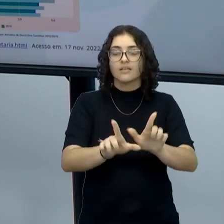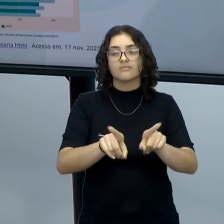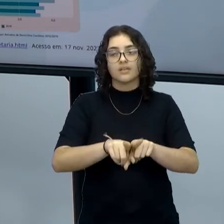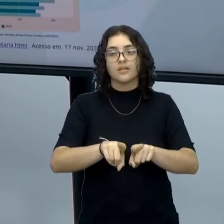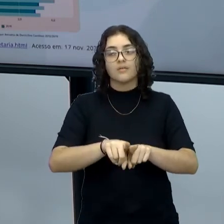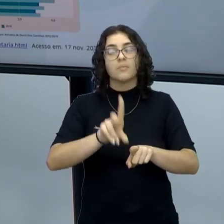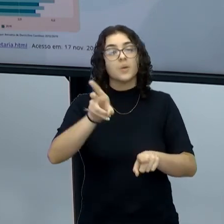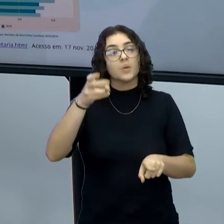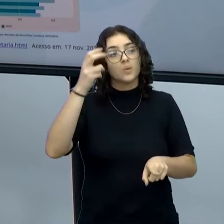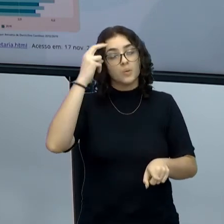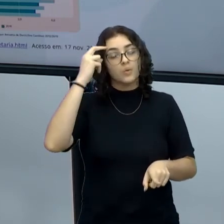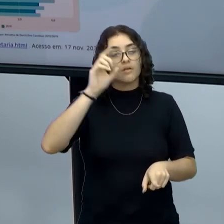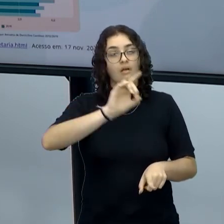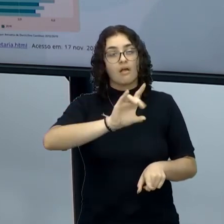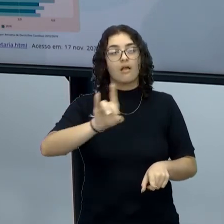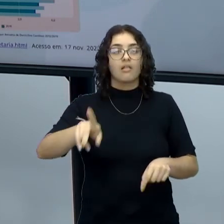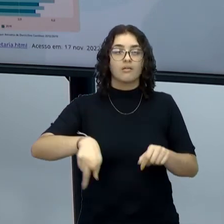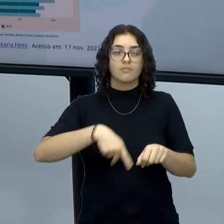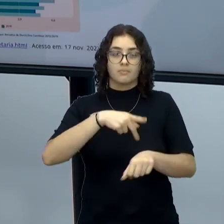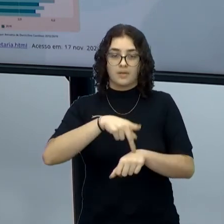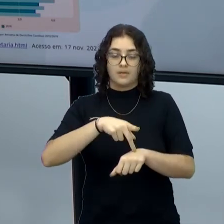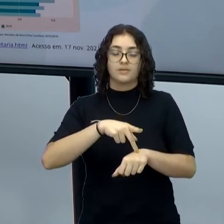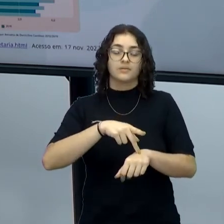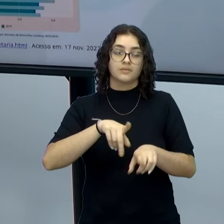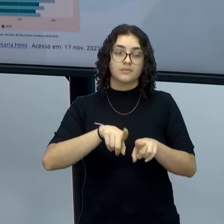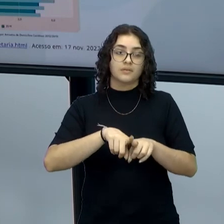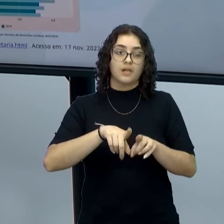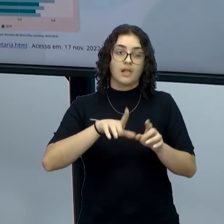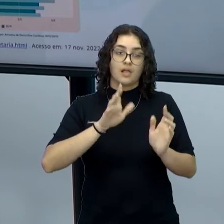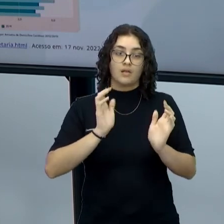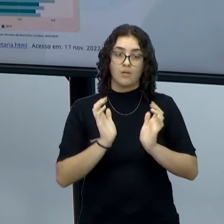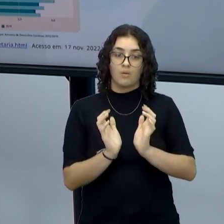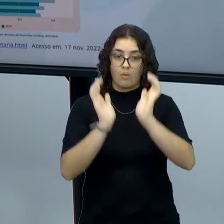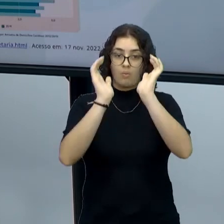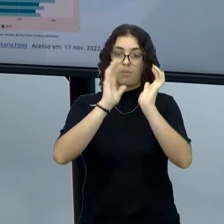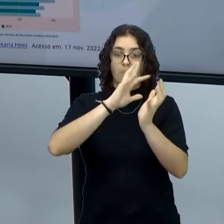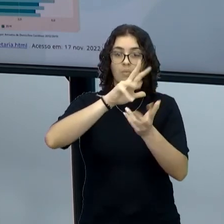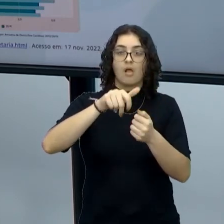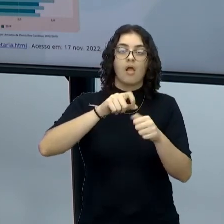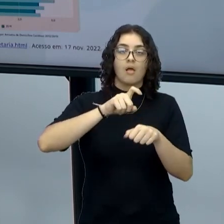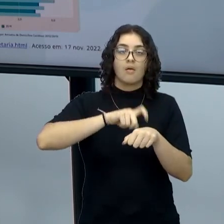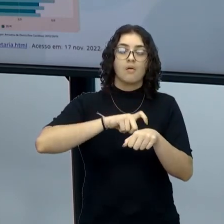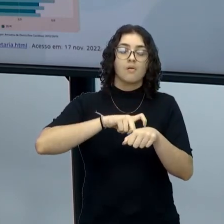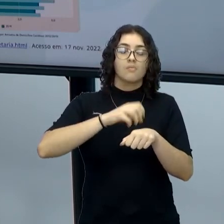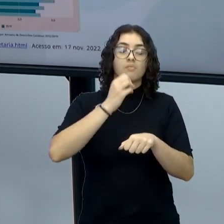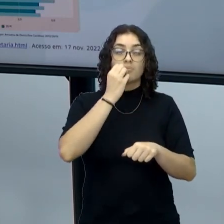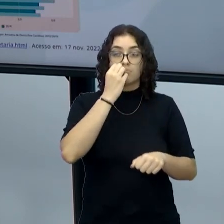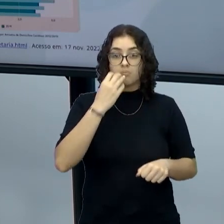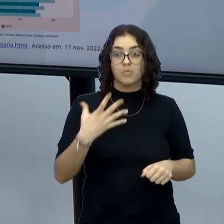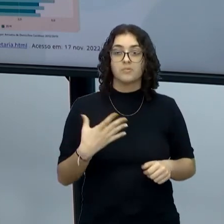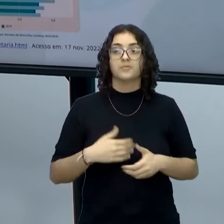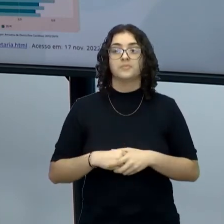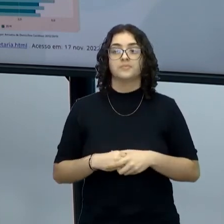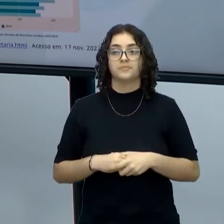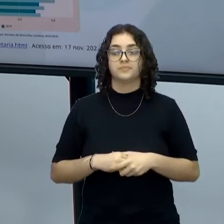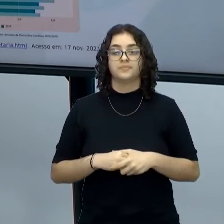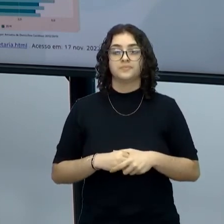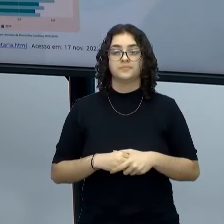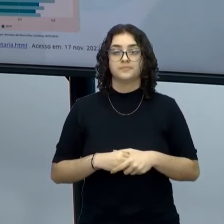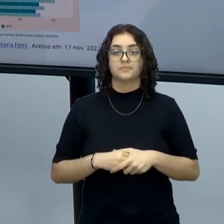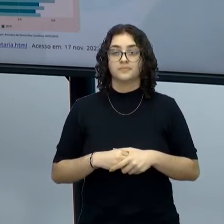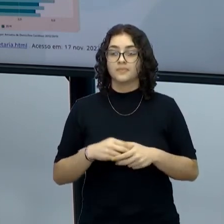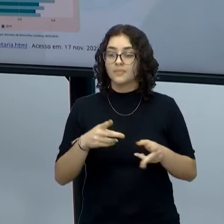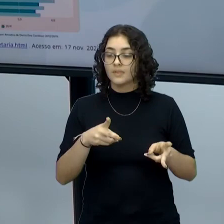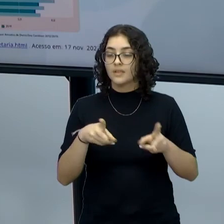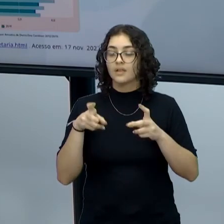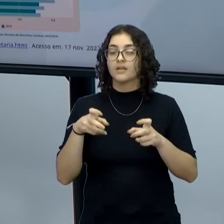da cultura de cada um deles. E a Copa do Mundo é um momento que é muito legal aí da gente ver